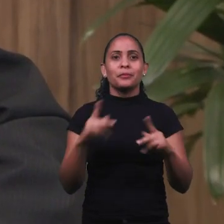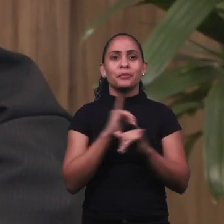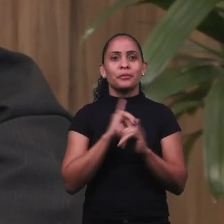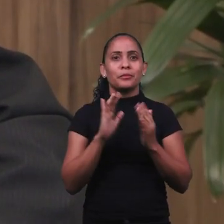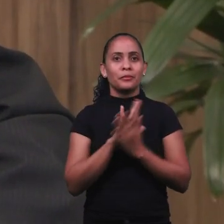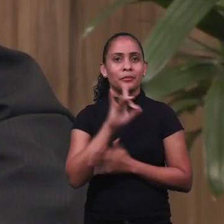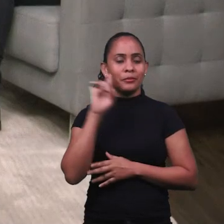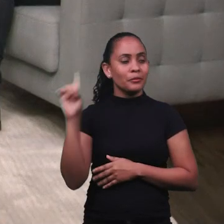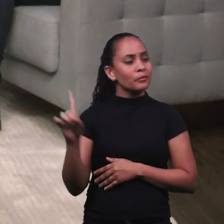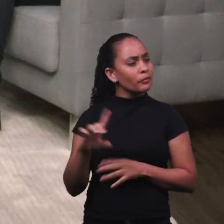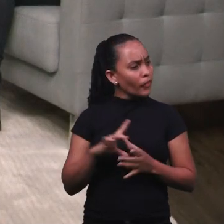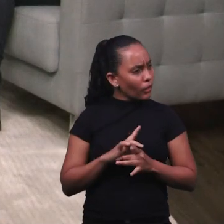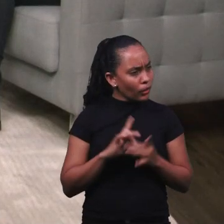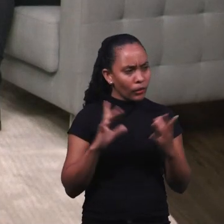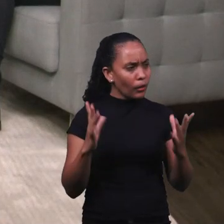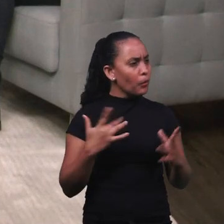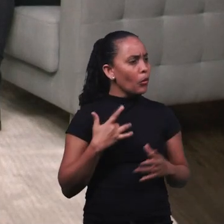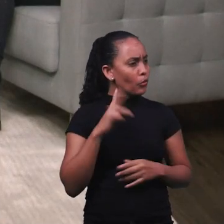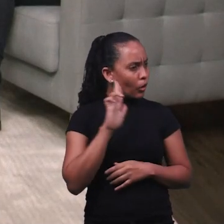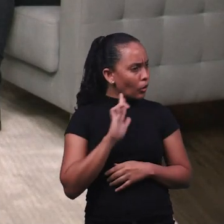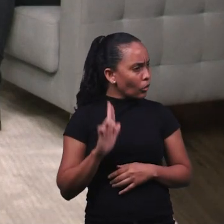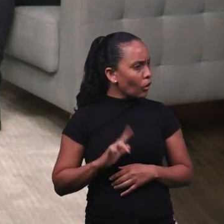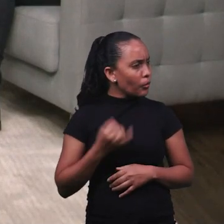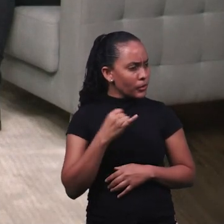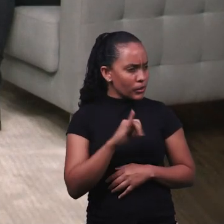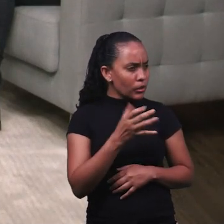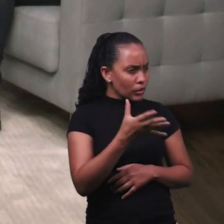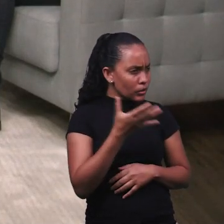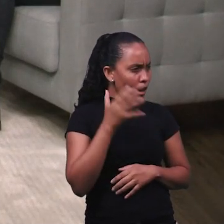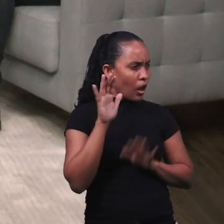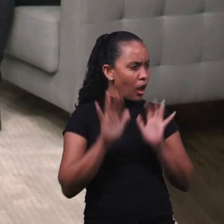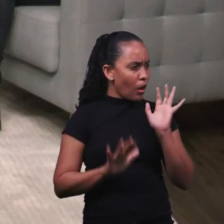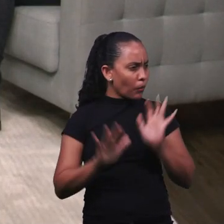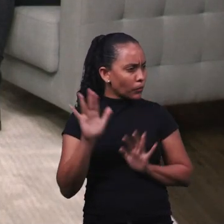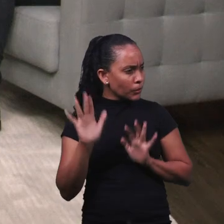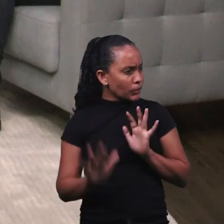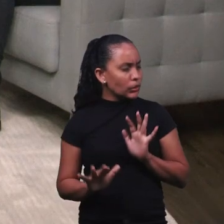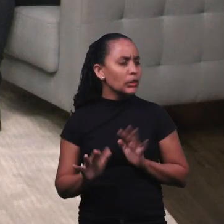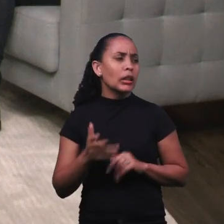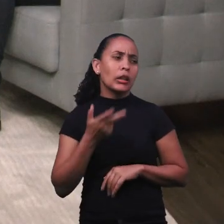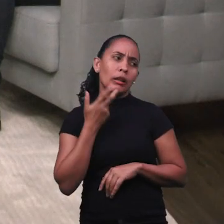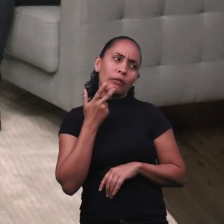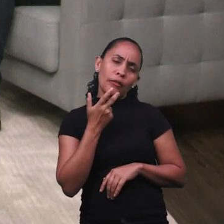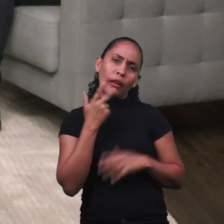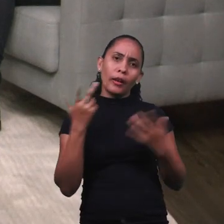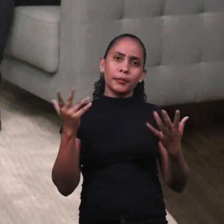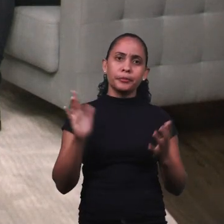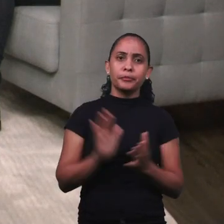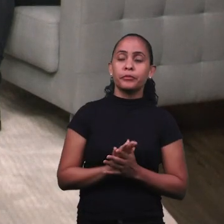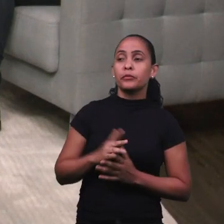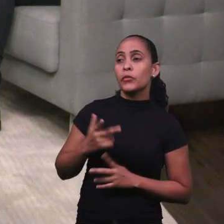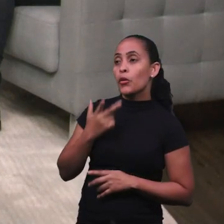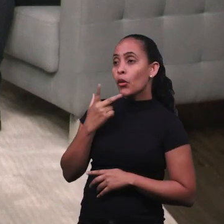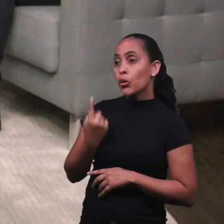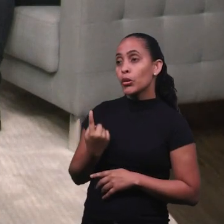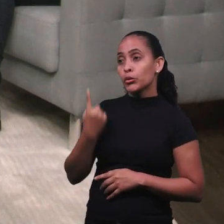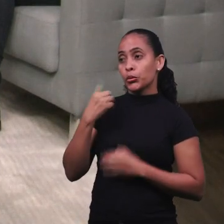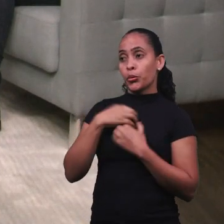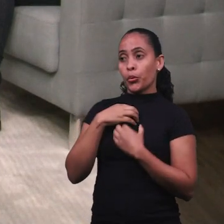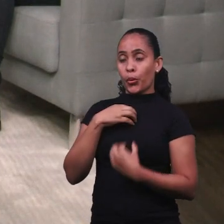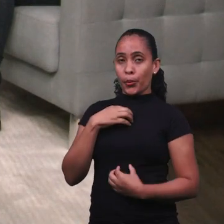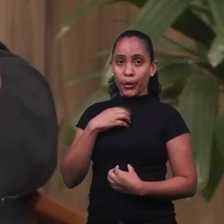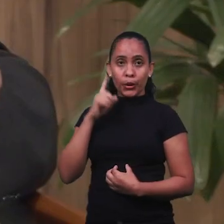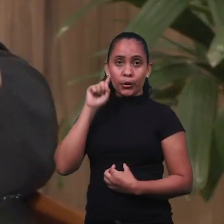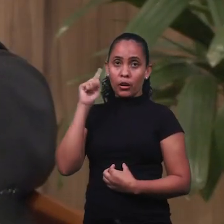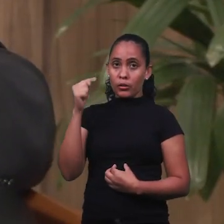dia. Fica à vontade, pastor Bísio, pode até falar o nome deles aqui, se quiser falar deles, alguns deles que o senhor queira citar aqui. Eu vou falar de um obreiro, inclusive ele é um